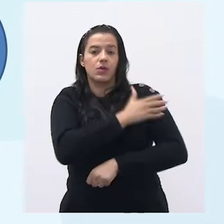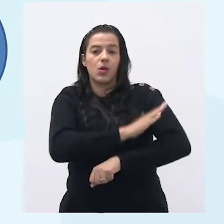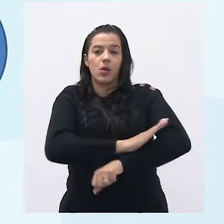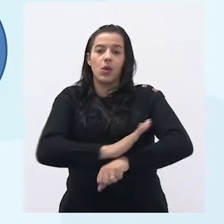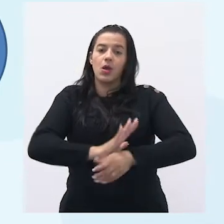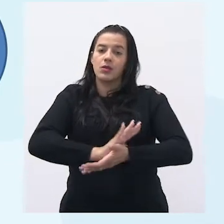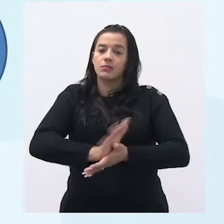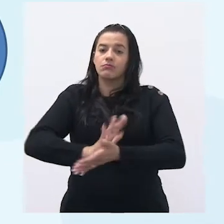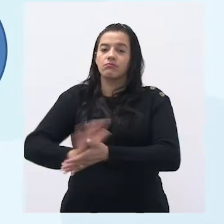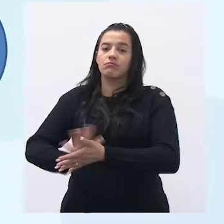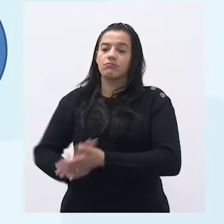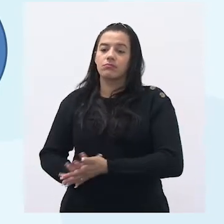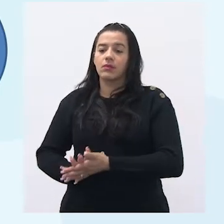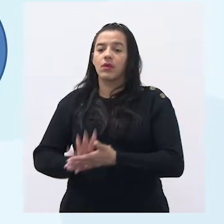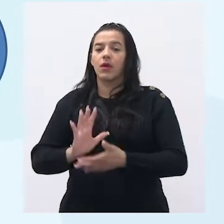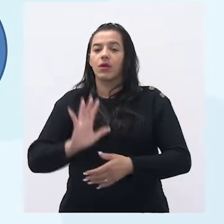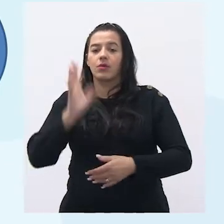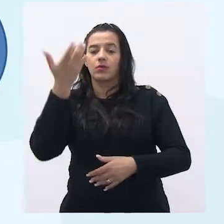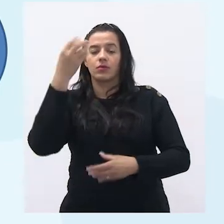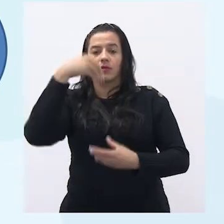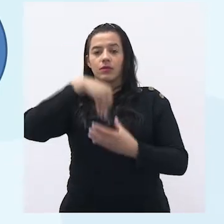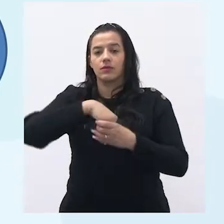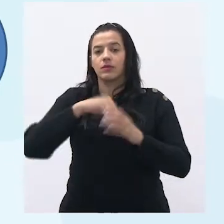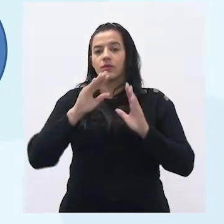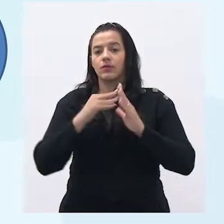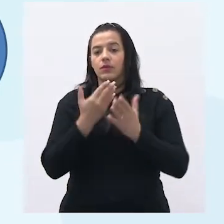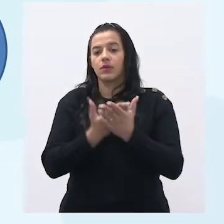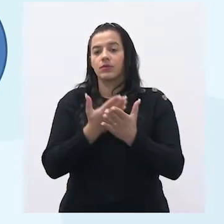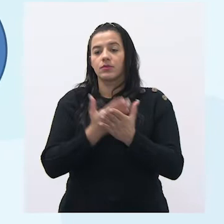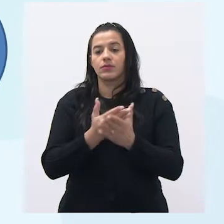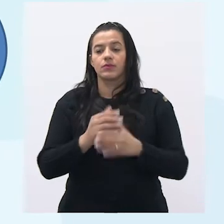discriminações acontecem na escola, de uma maneira muito rápida, tá?